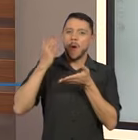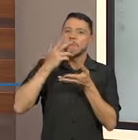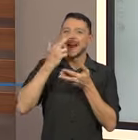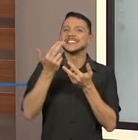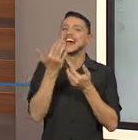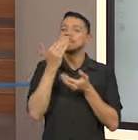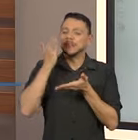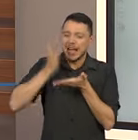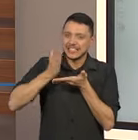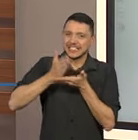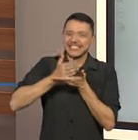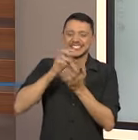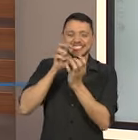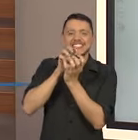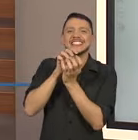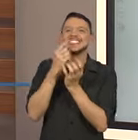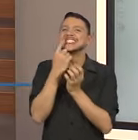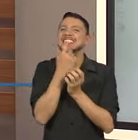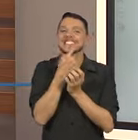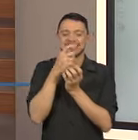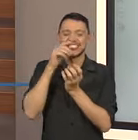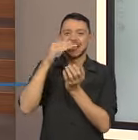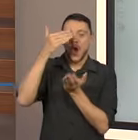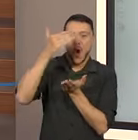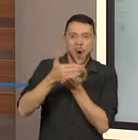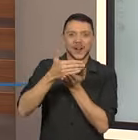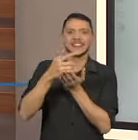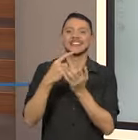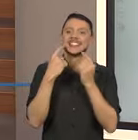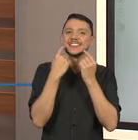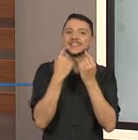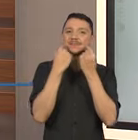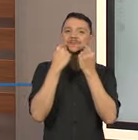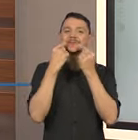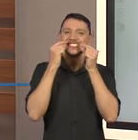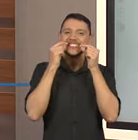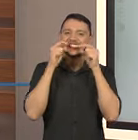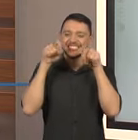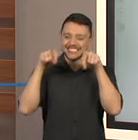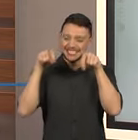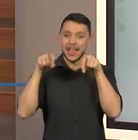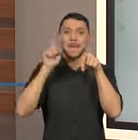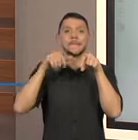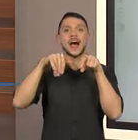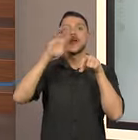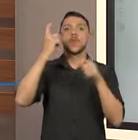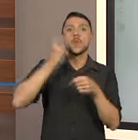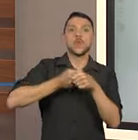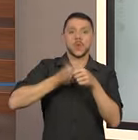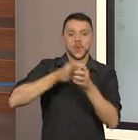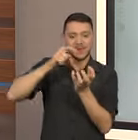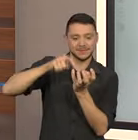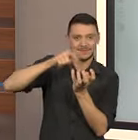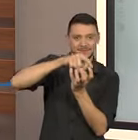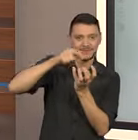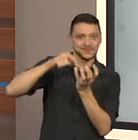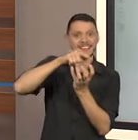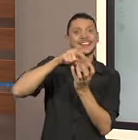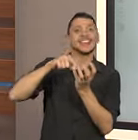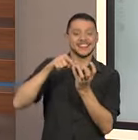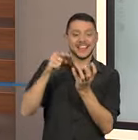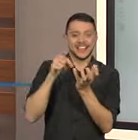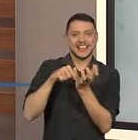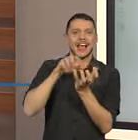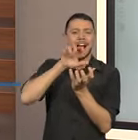a função dele é rasgar. O canino, rasgar a carne mais dura. Os molares e premolares, triturar o alimento. Você mastigou